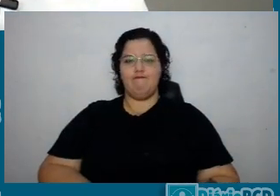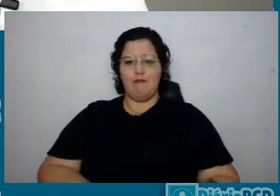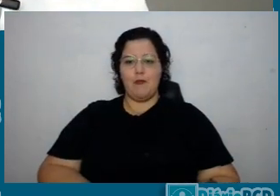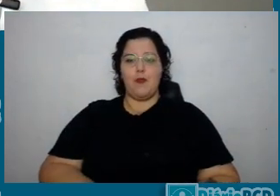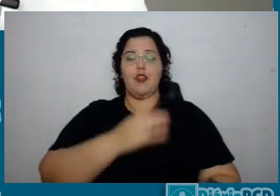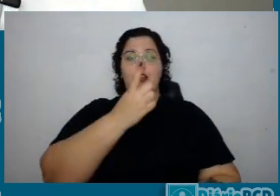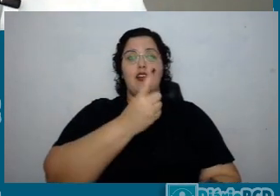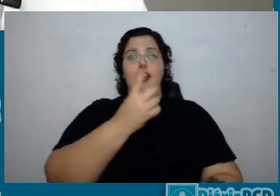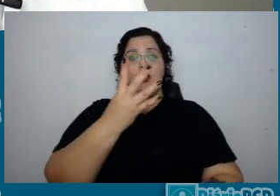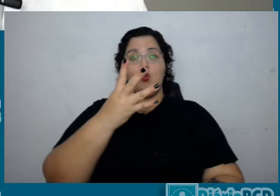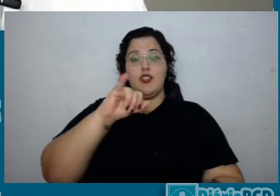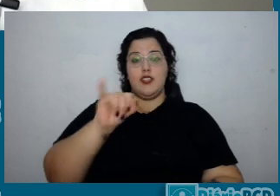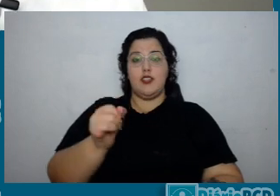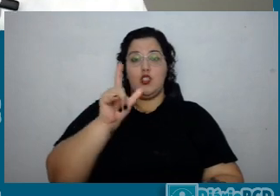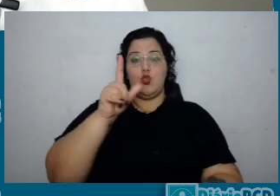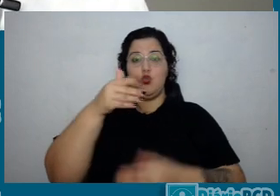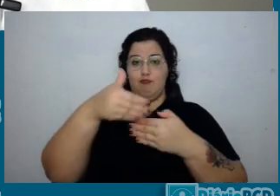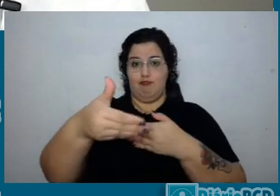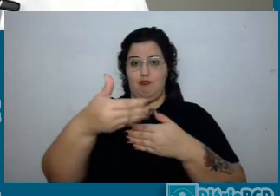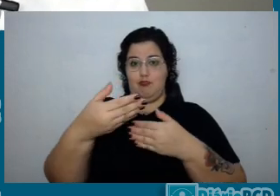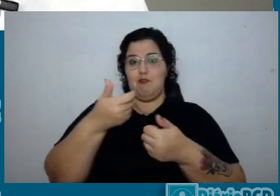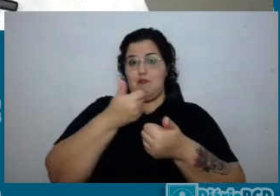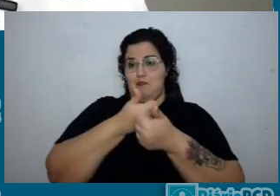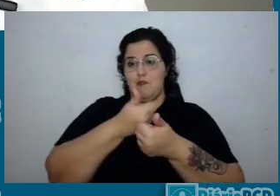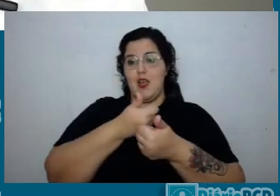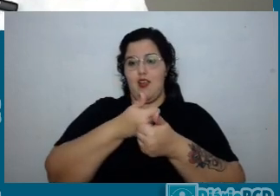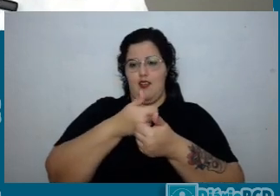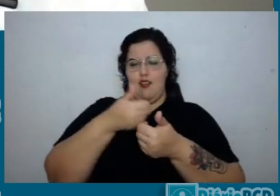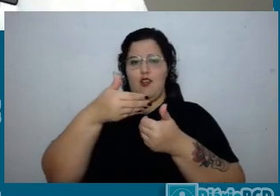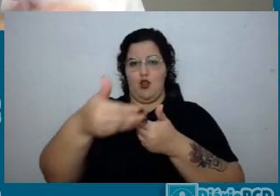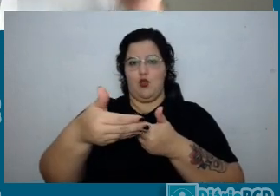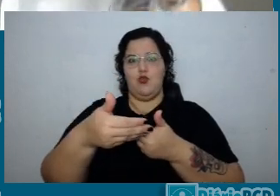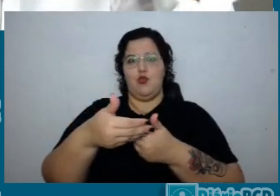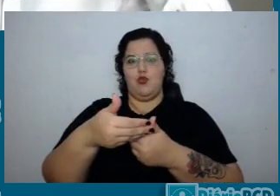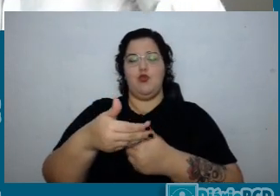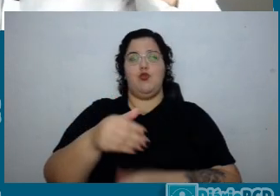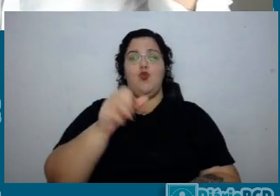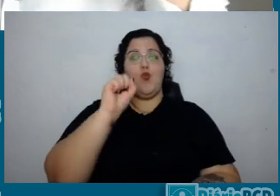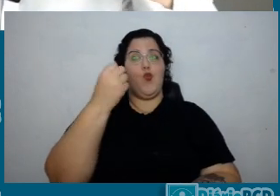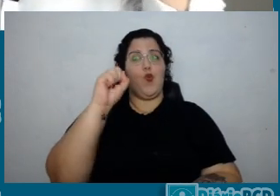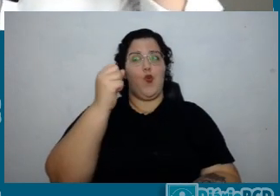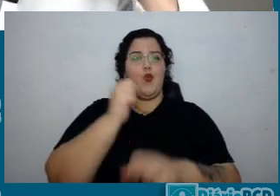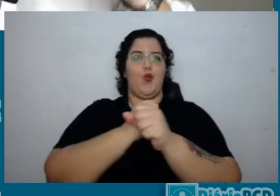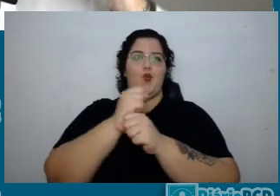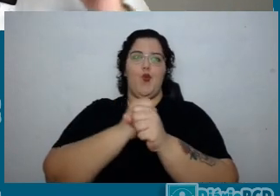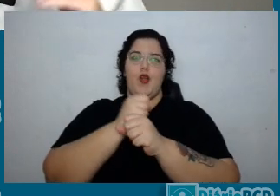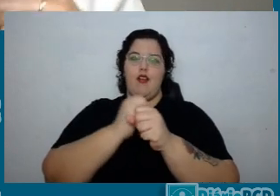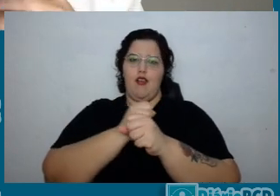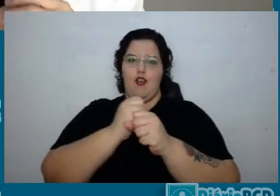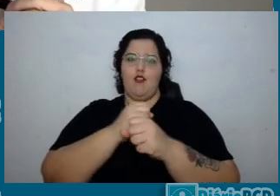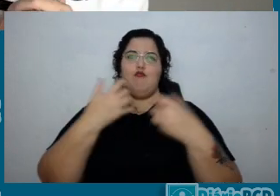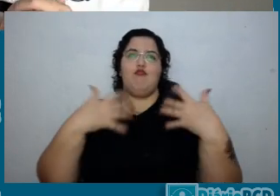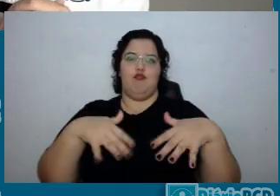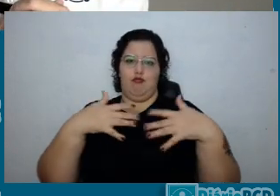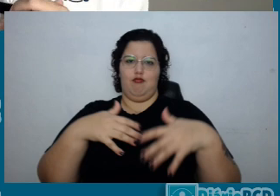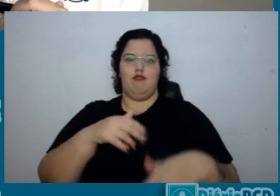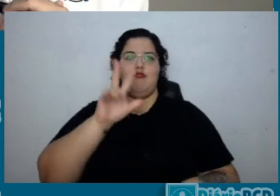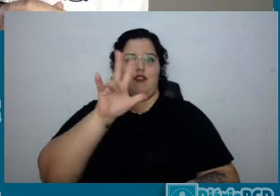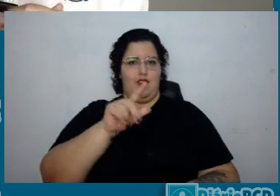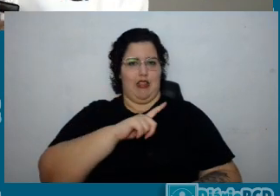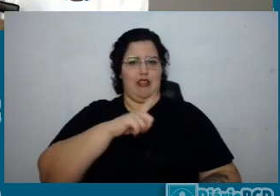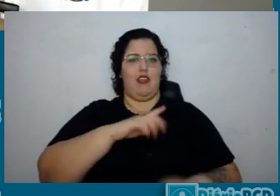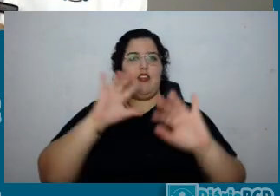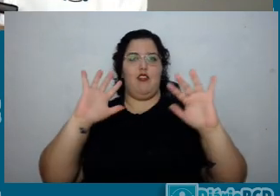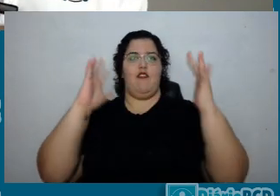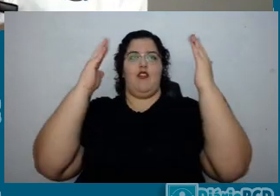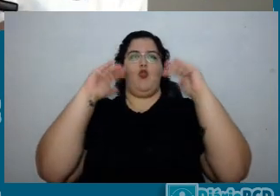14 de julho está chegando. Depois de 8 8 anos, teremos a